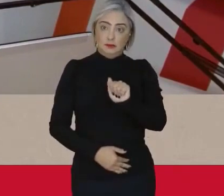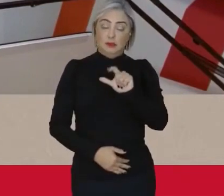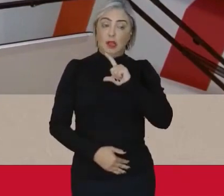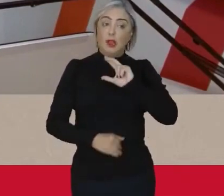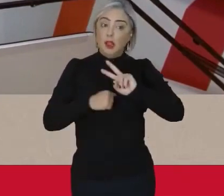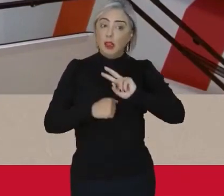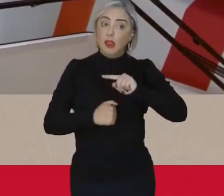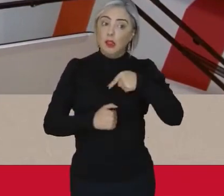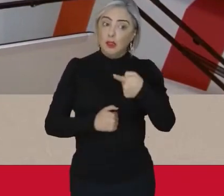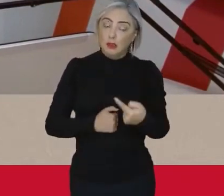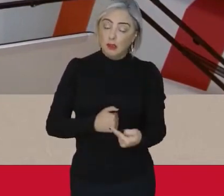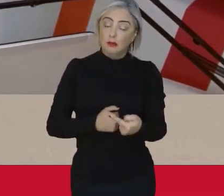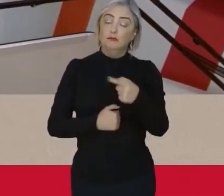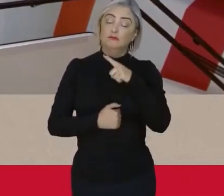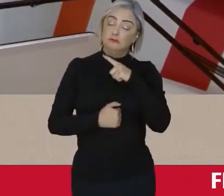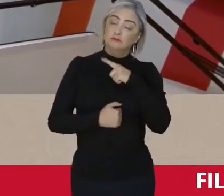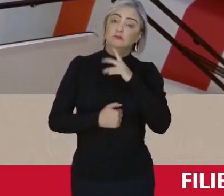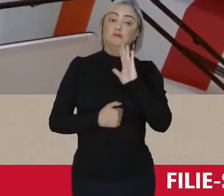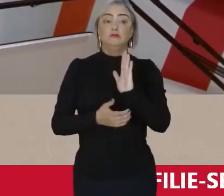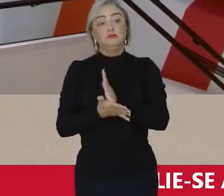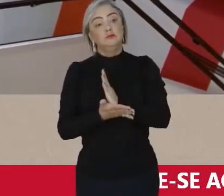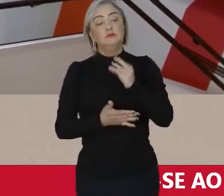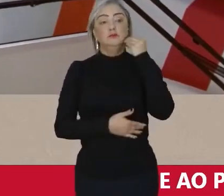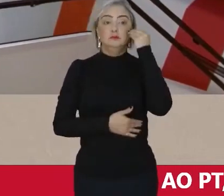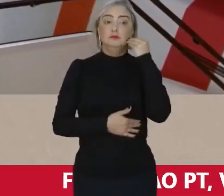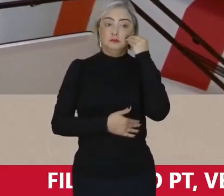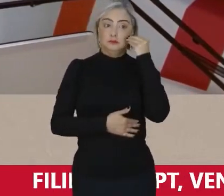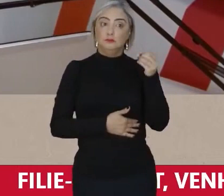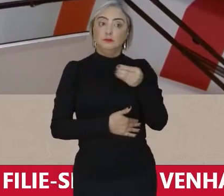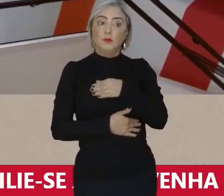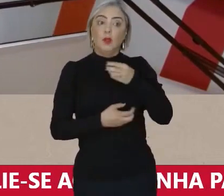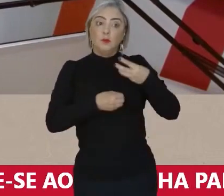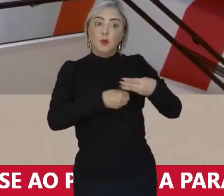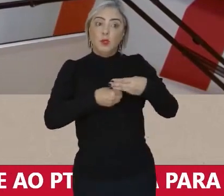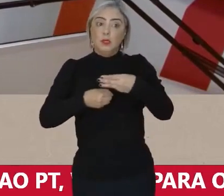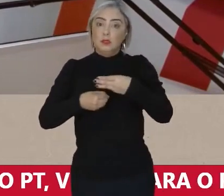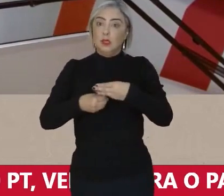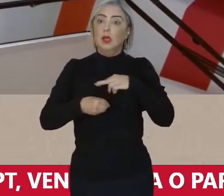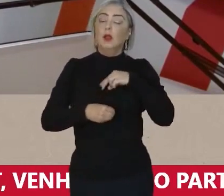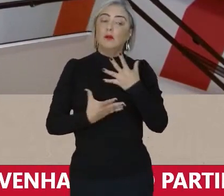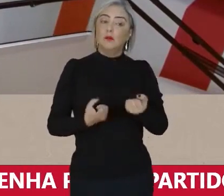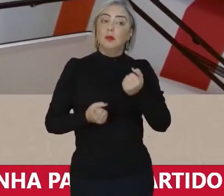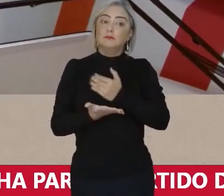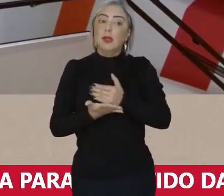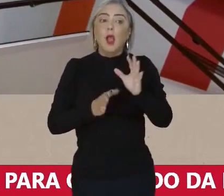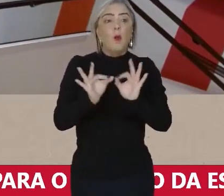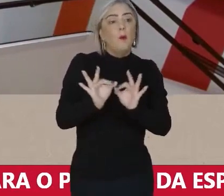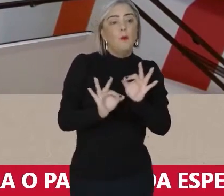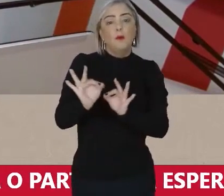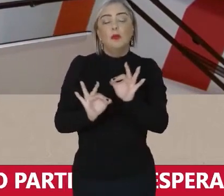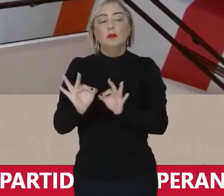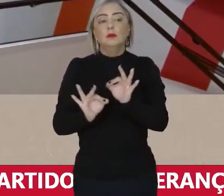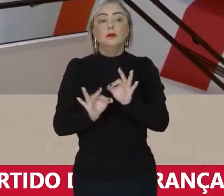na sequência, ainda que nós tenhamos já algumas experiências piloto em municípios, nós vamos partir para a organização